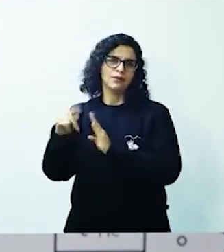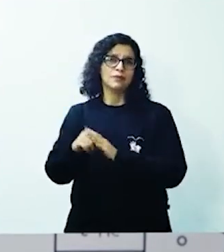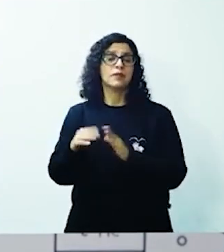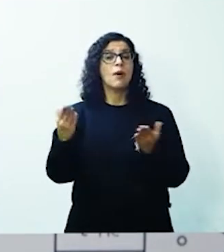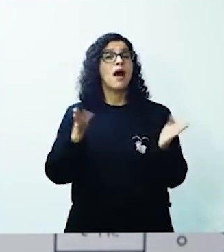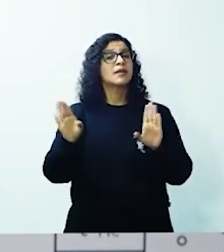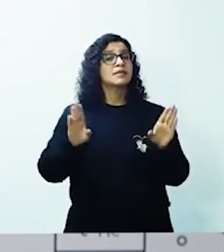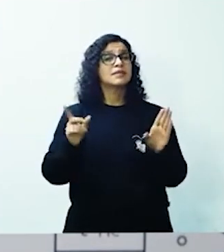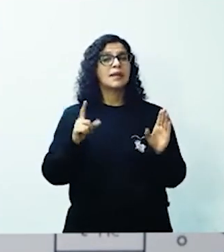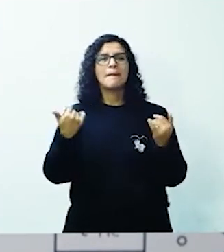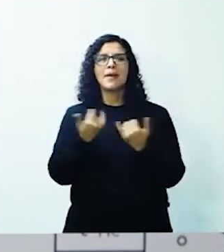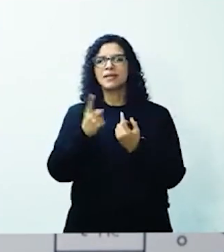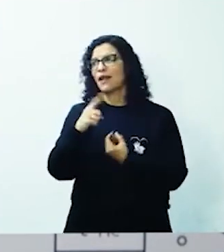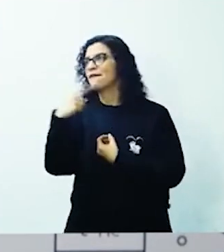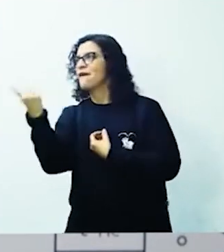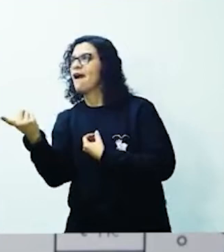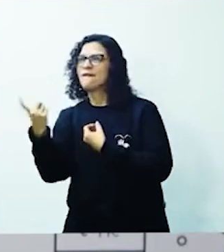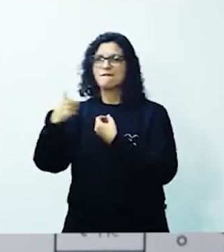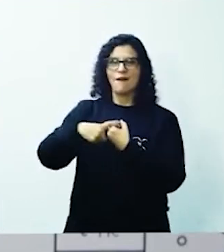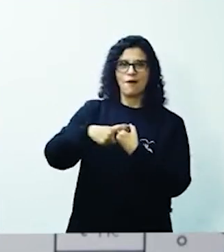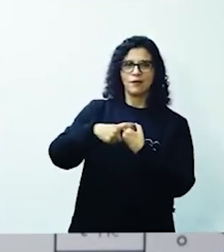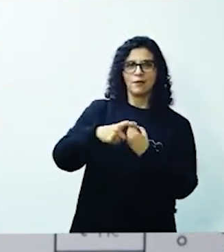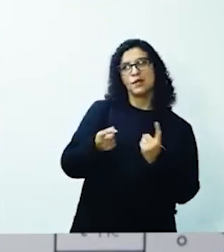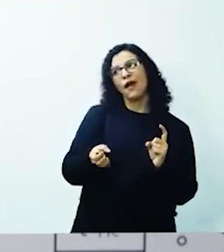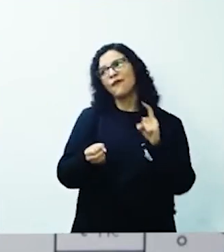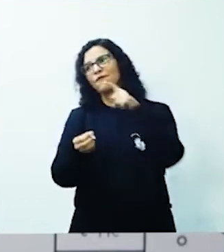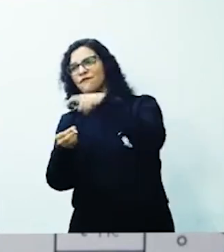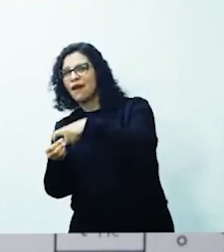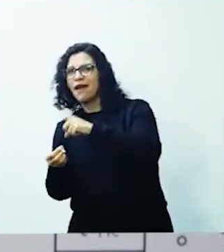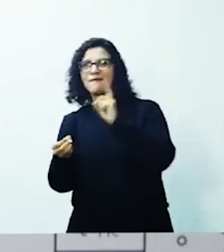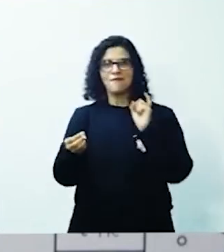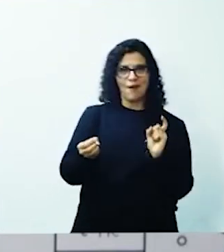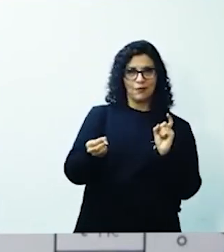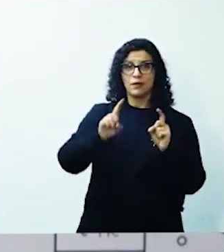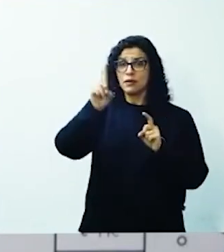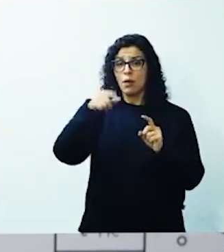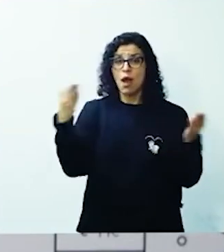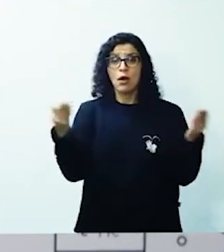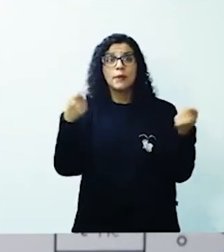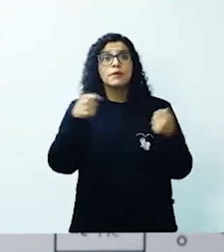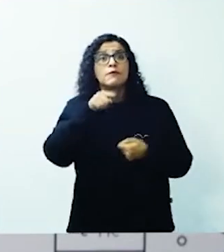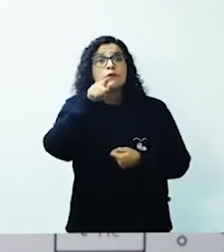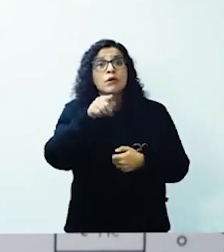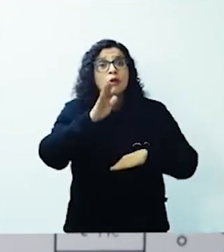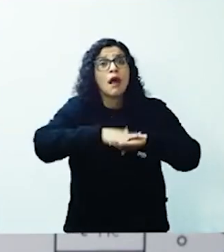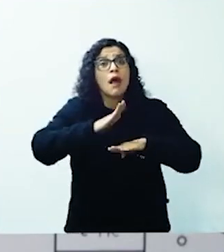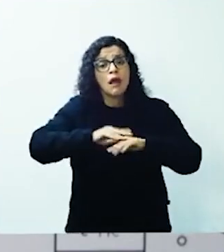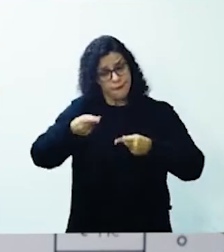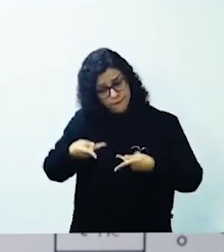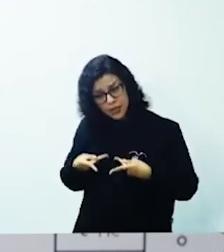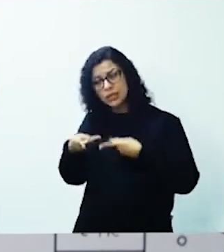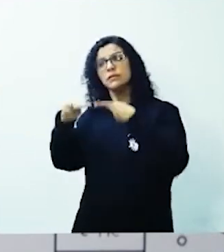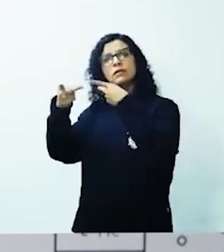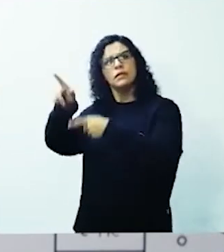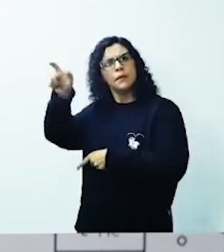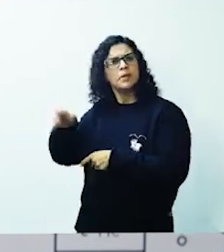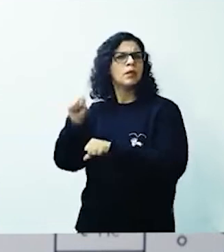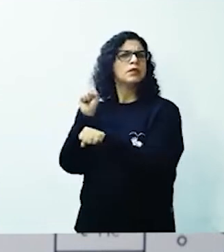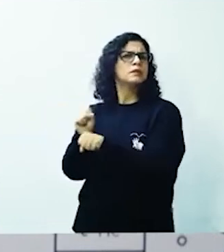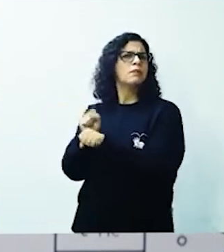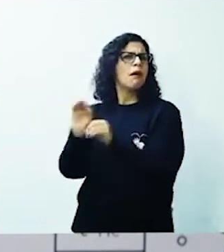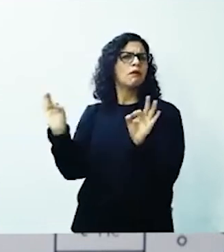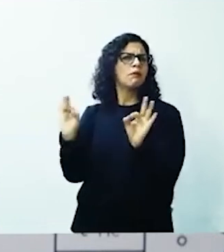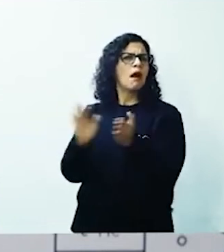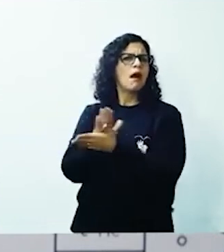Então acontece essas trocas de visitas. Mas não precisa. É preciso mudar. Não há necessidade de você